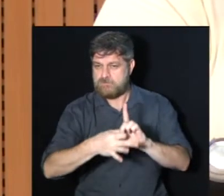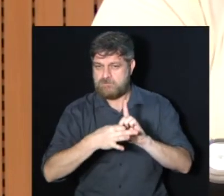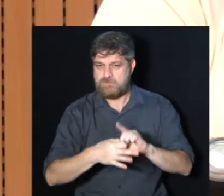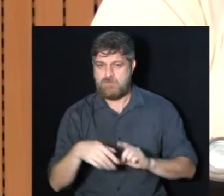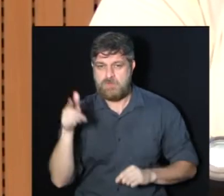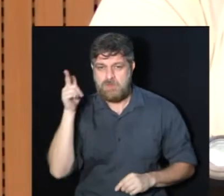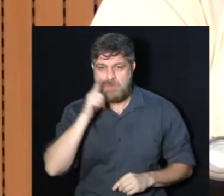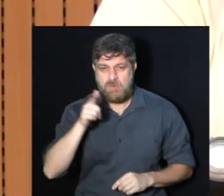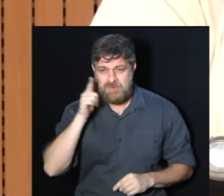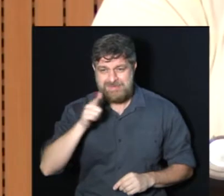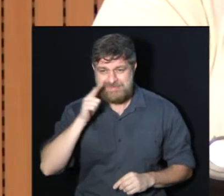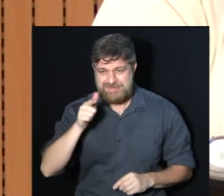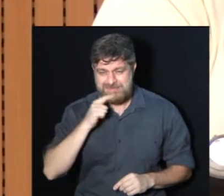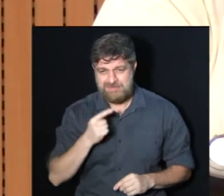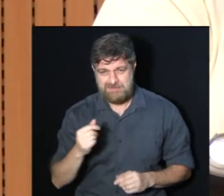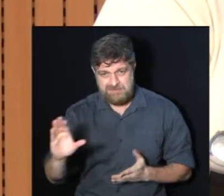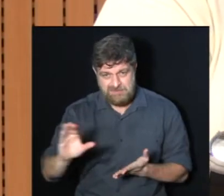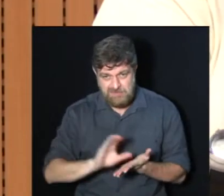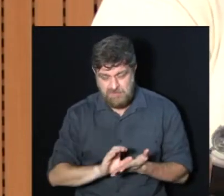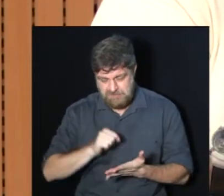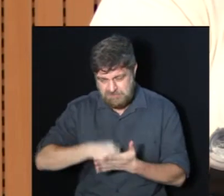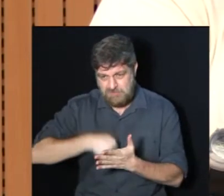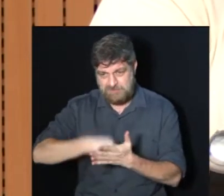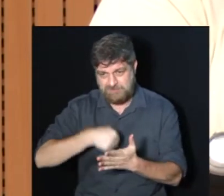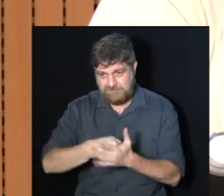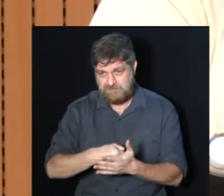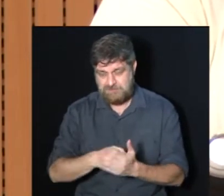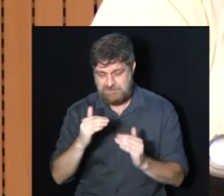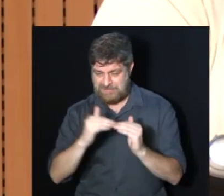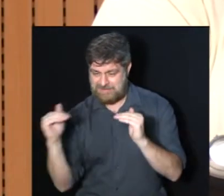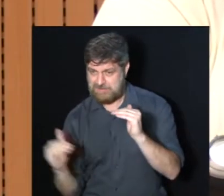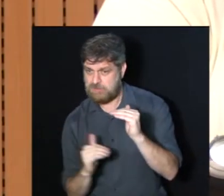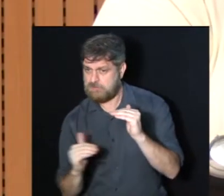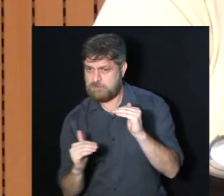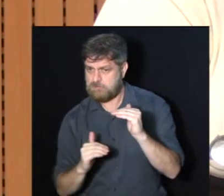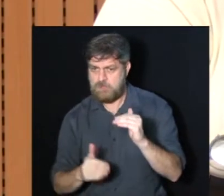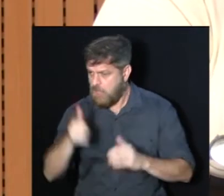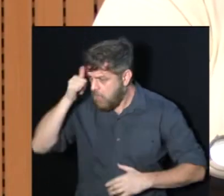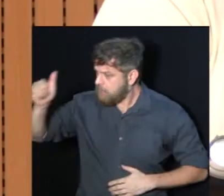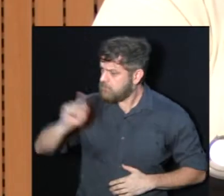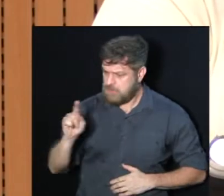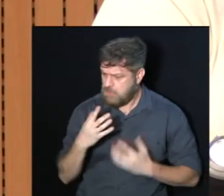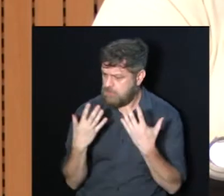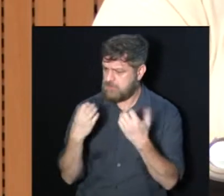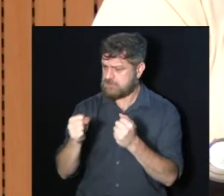subsídios para atuar no combate a essas desigualdades